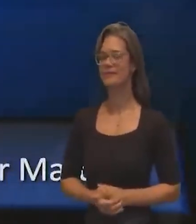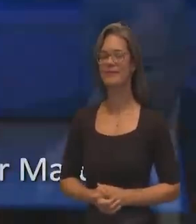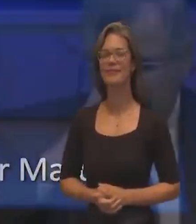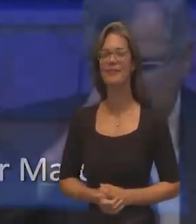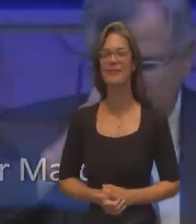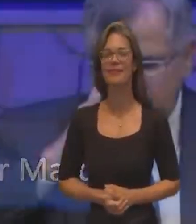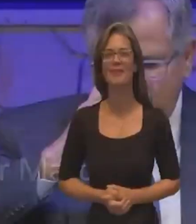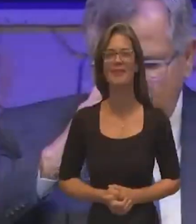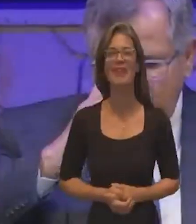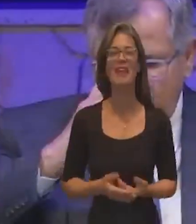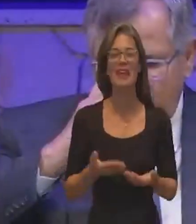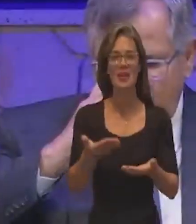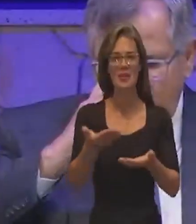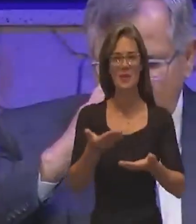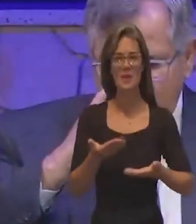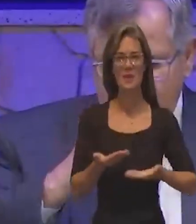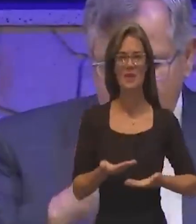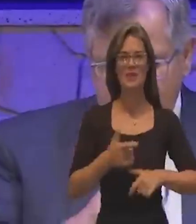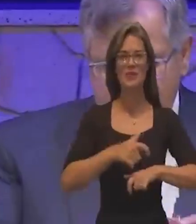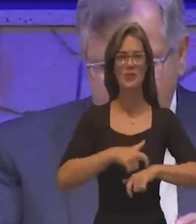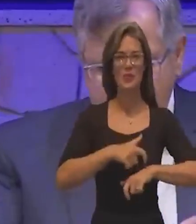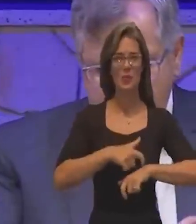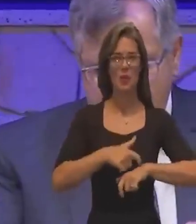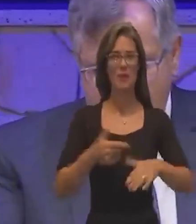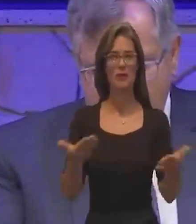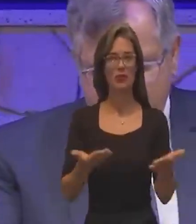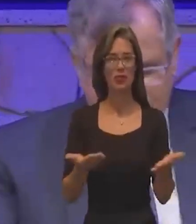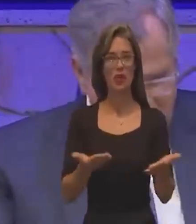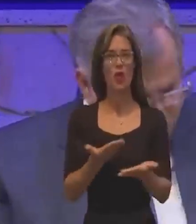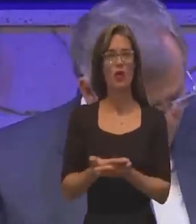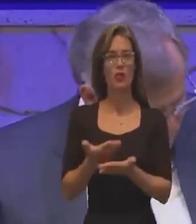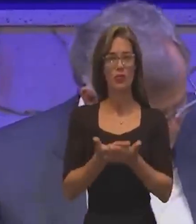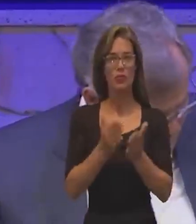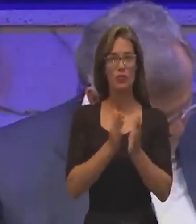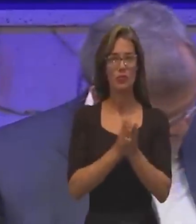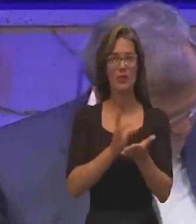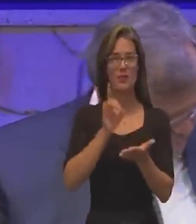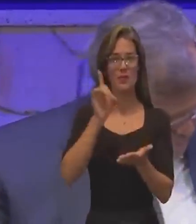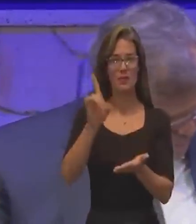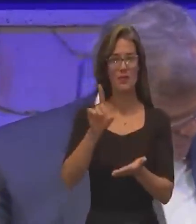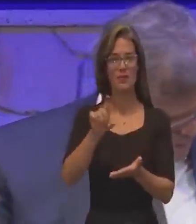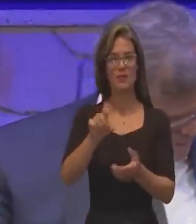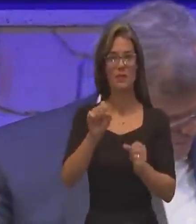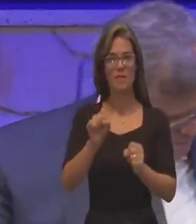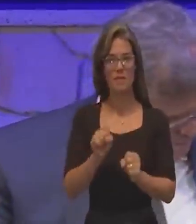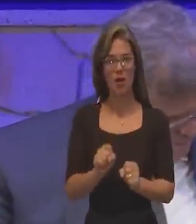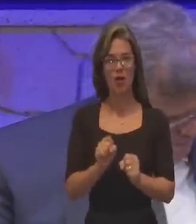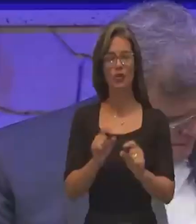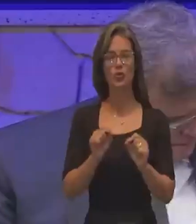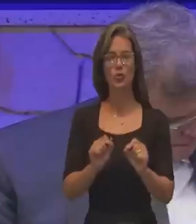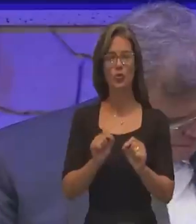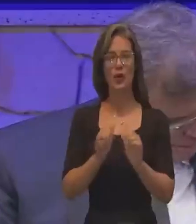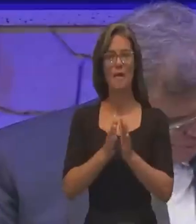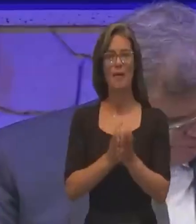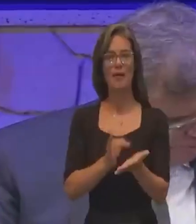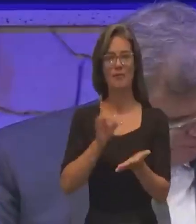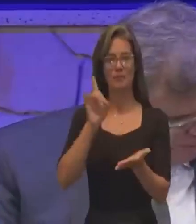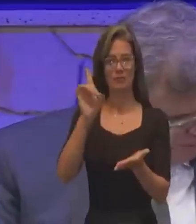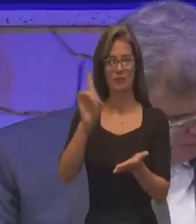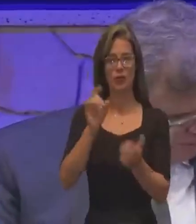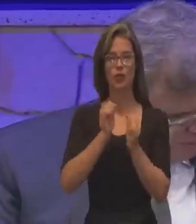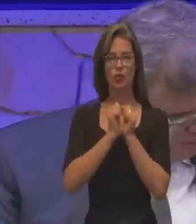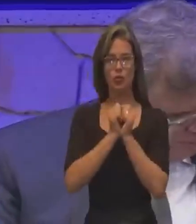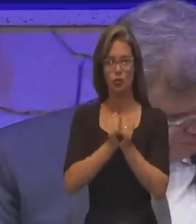Eu convido para que nesse momento da reflexão da palavra, você possa abrir a sua Bíblia